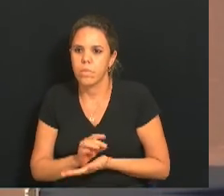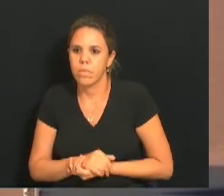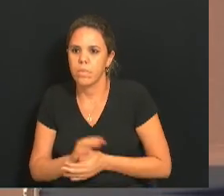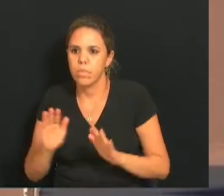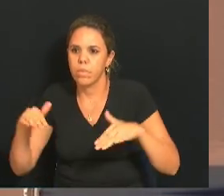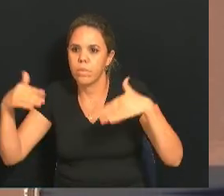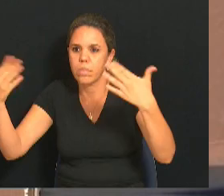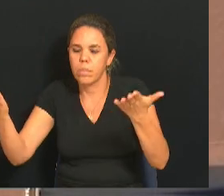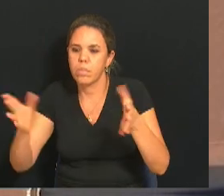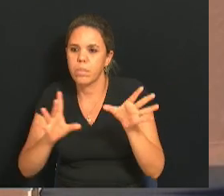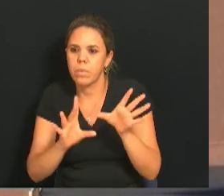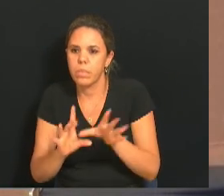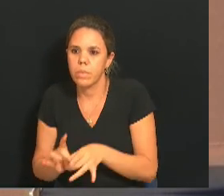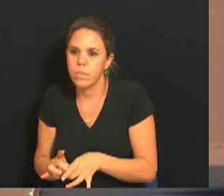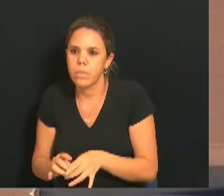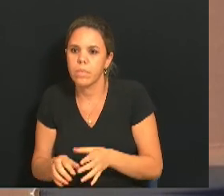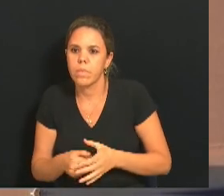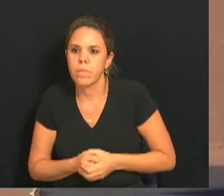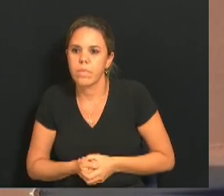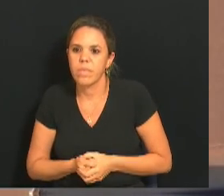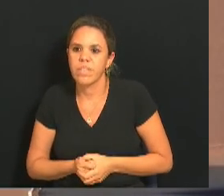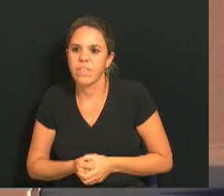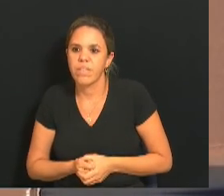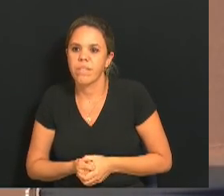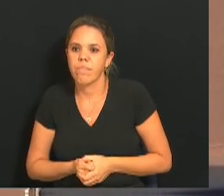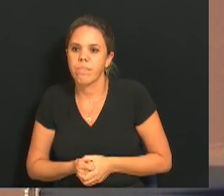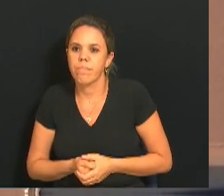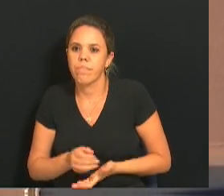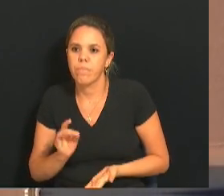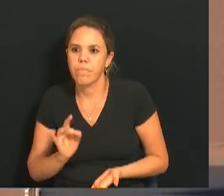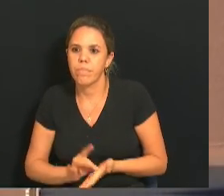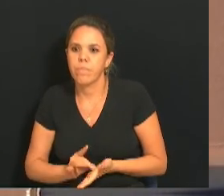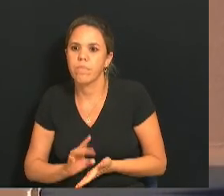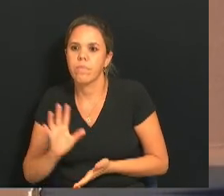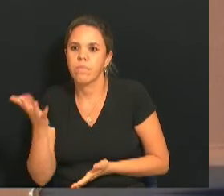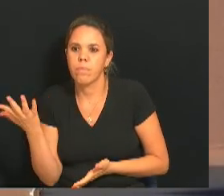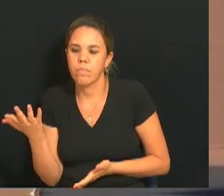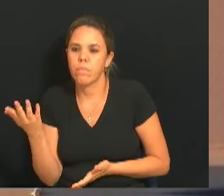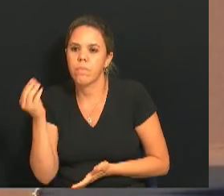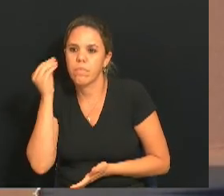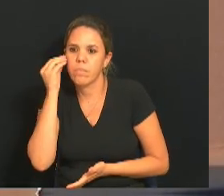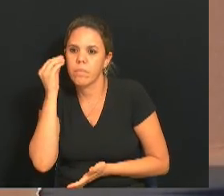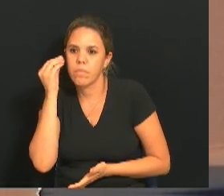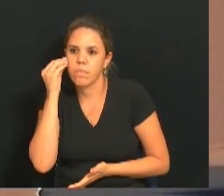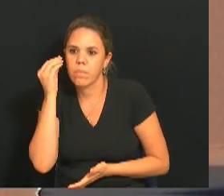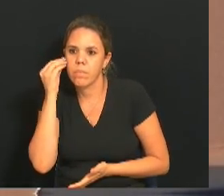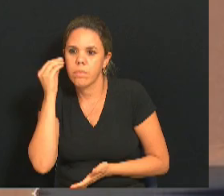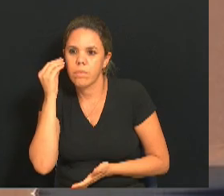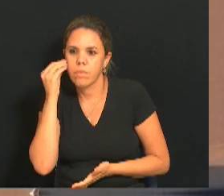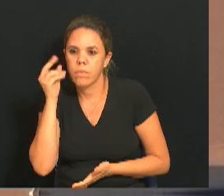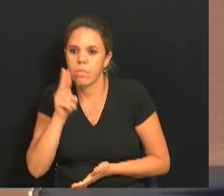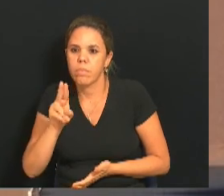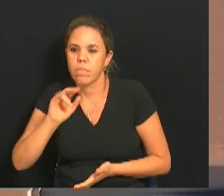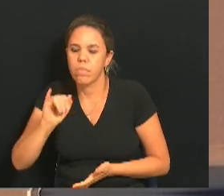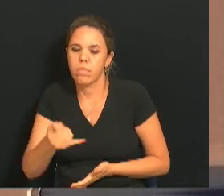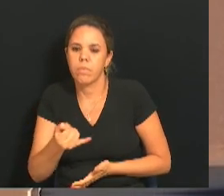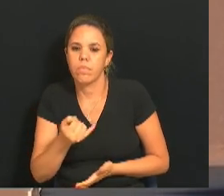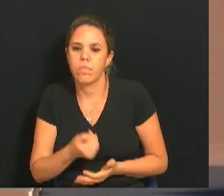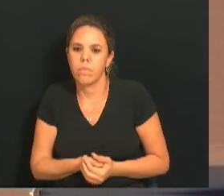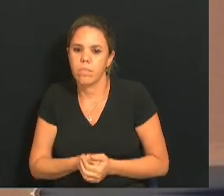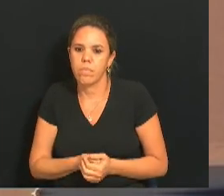desse contexto, né? E que o que realmente ocorreu é uma tentativa de utilização